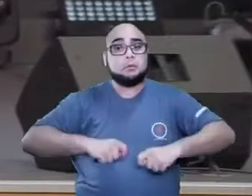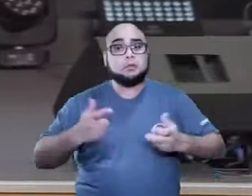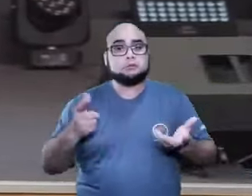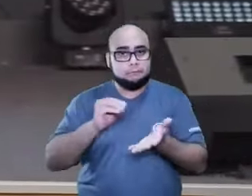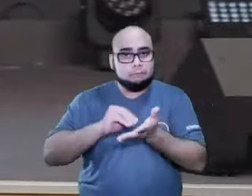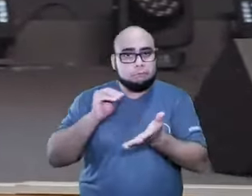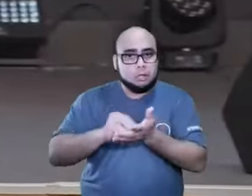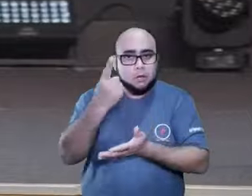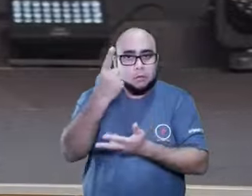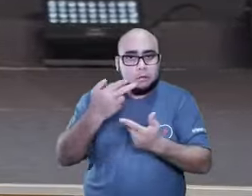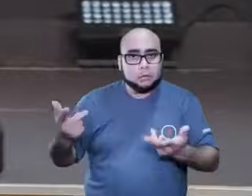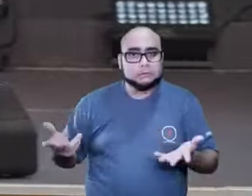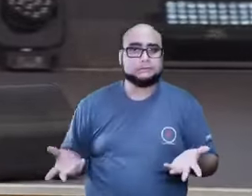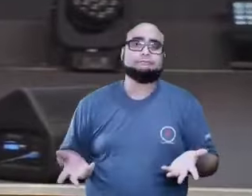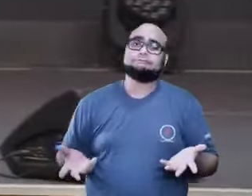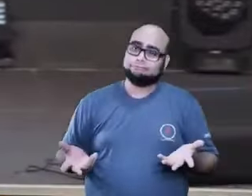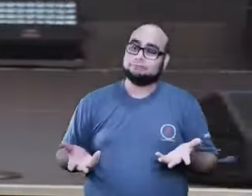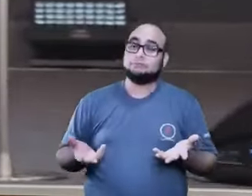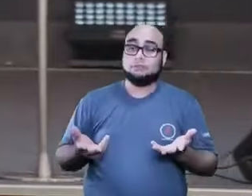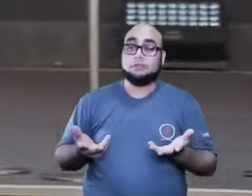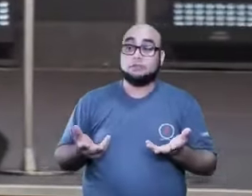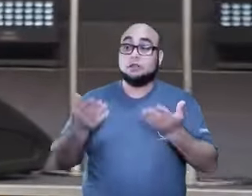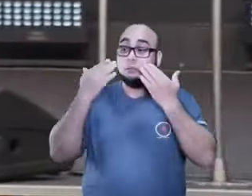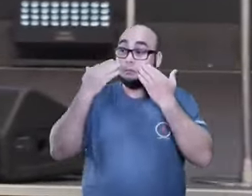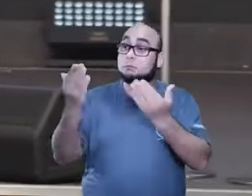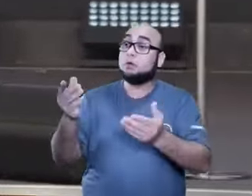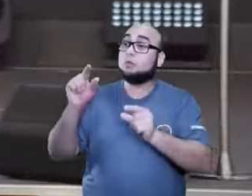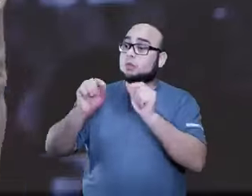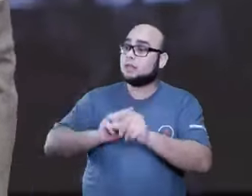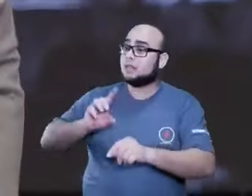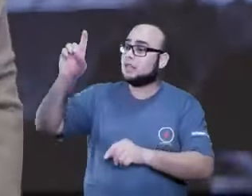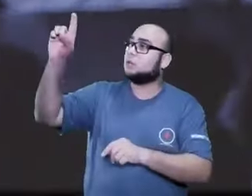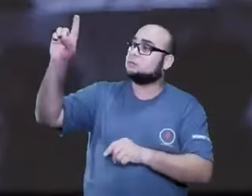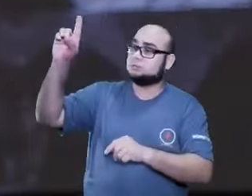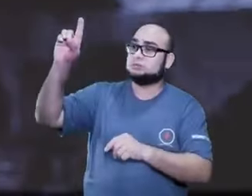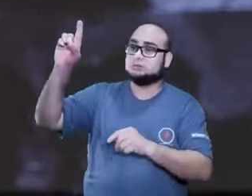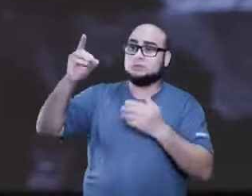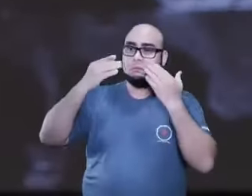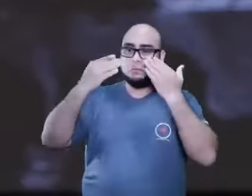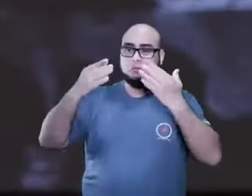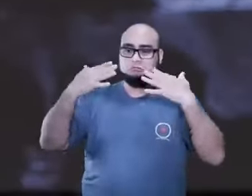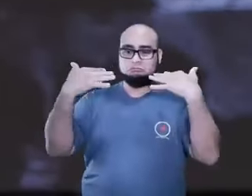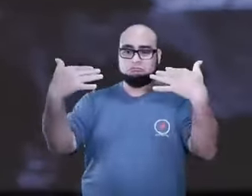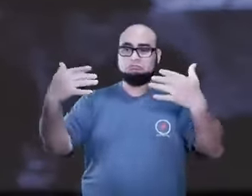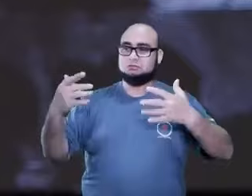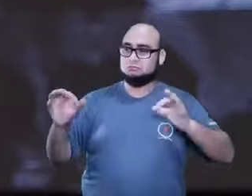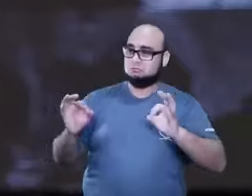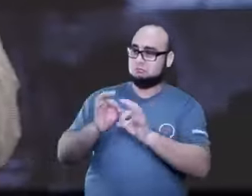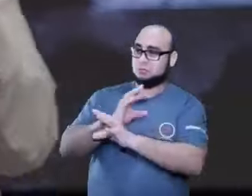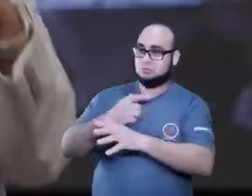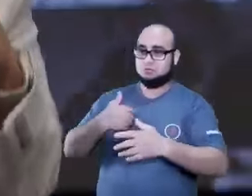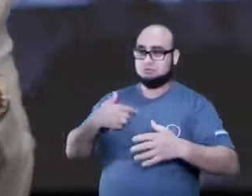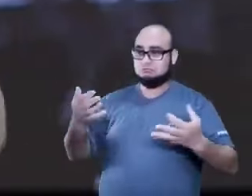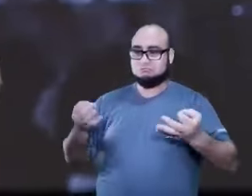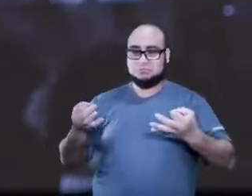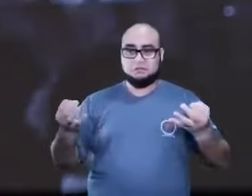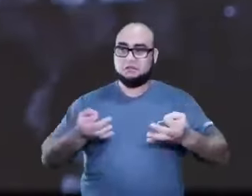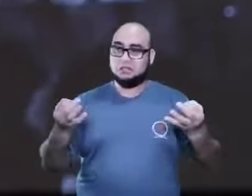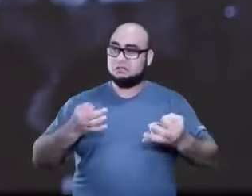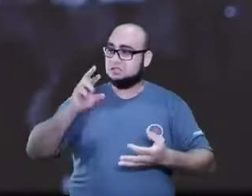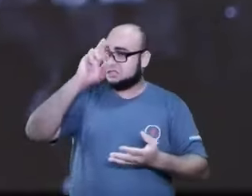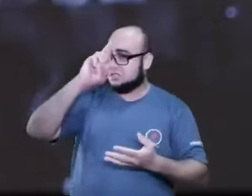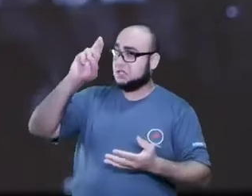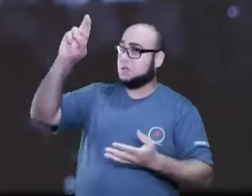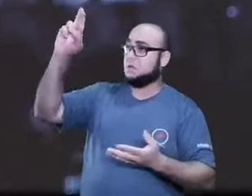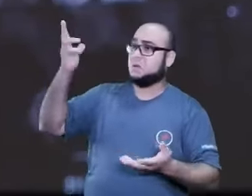alguma coisa. Então, quando ele chega diante de Deus, ele não se apresenta como um inteiro, inteiro, um completo. Mas ele diz: Senhor, dá